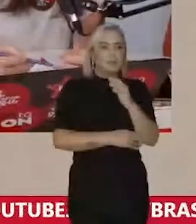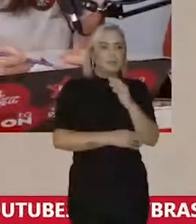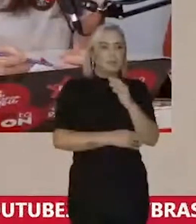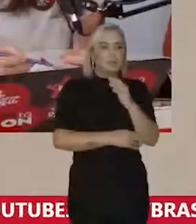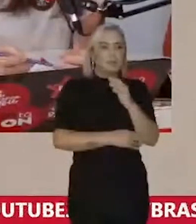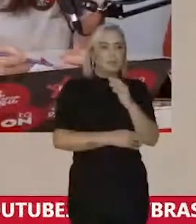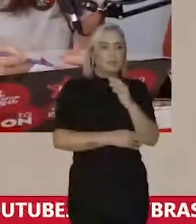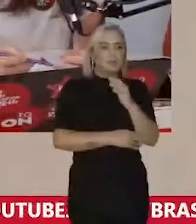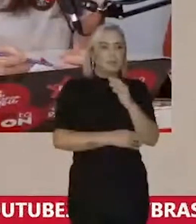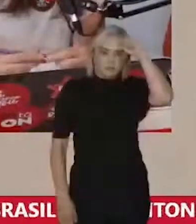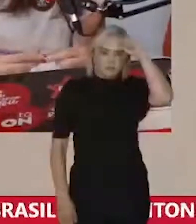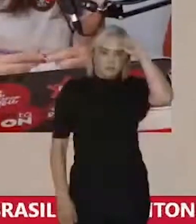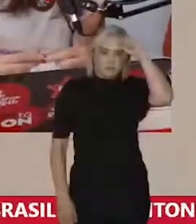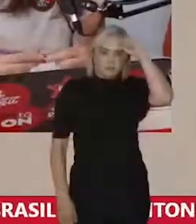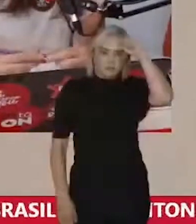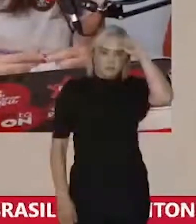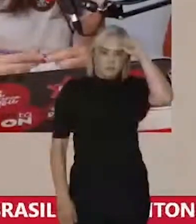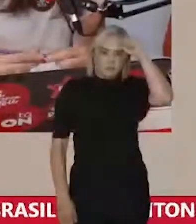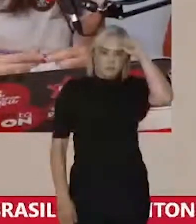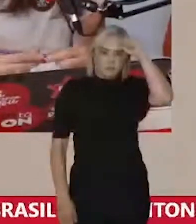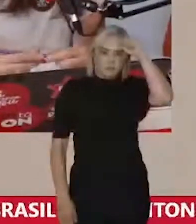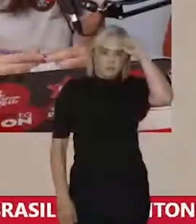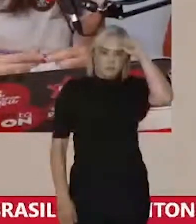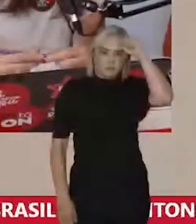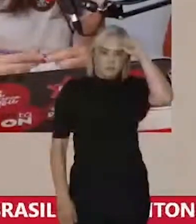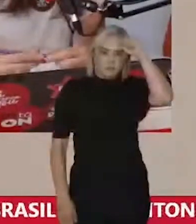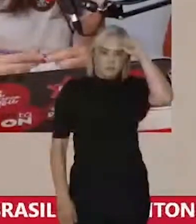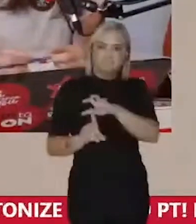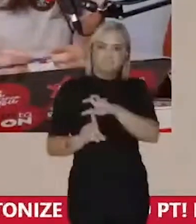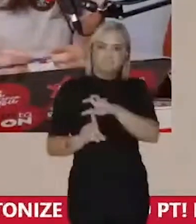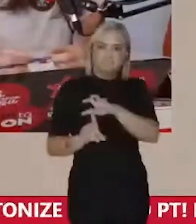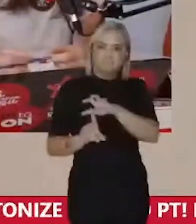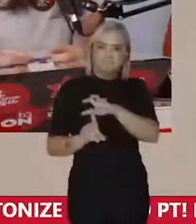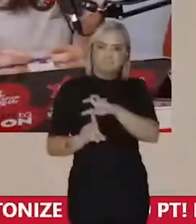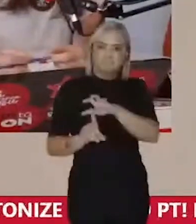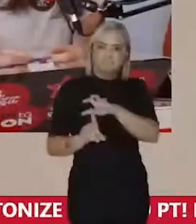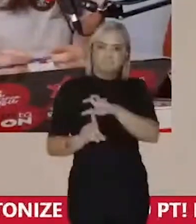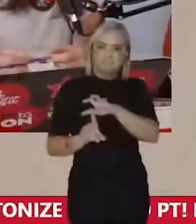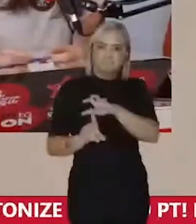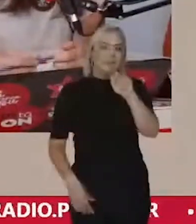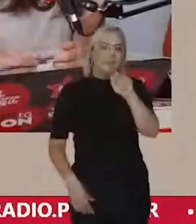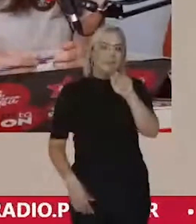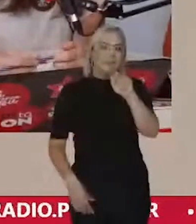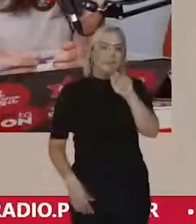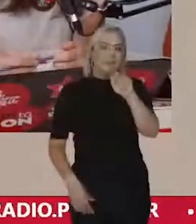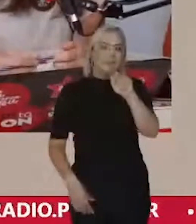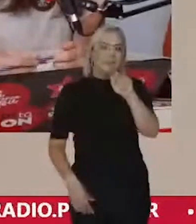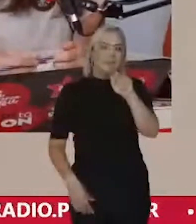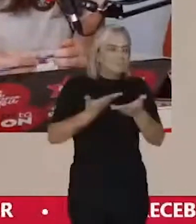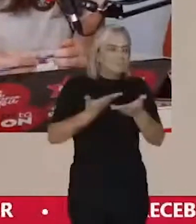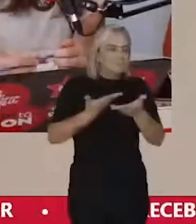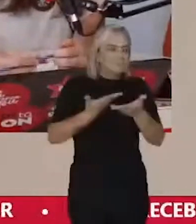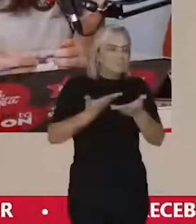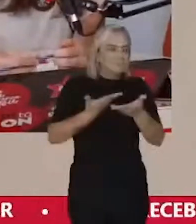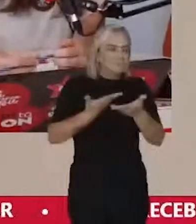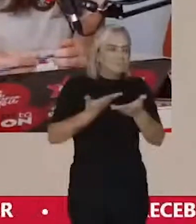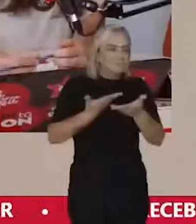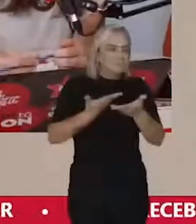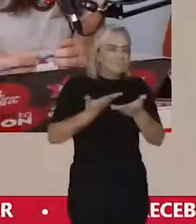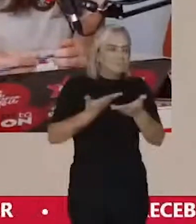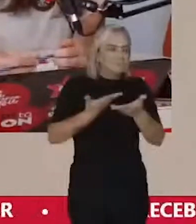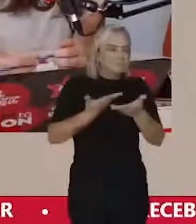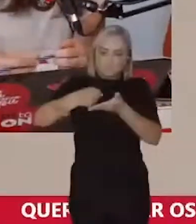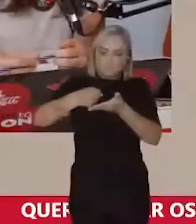muito negativamente o Pantanal. Uma nota extremamente bem articulada, bem embasada. Então, o papel que nós